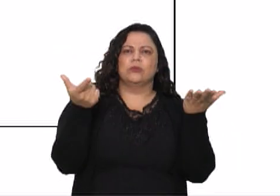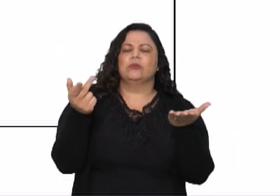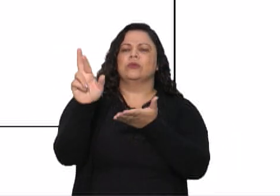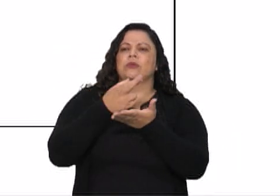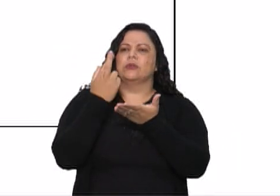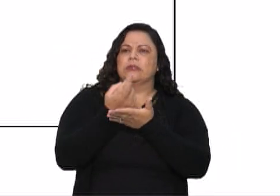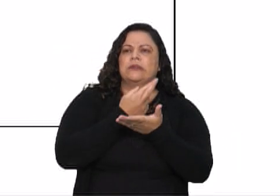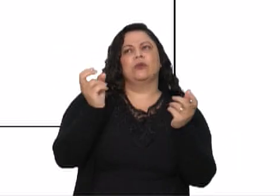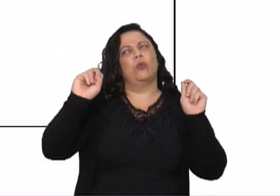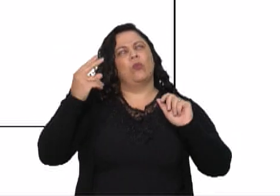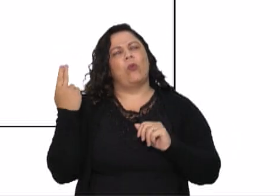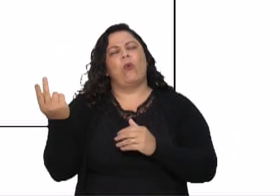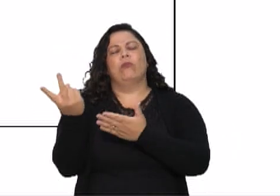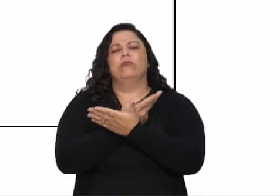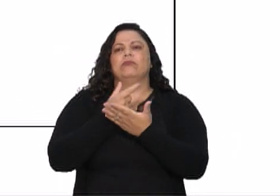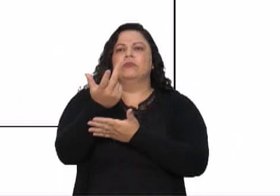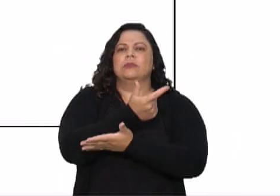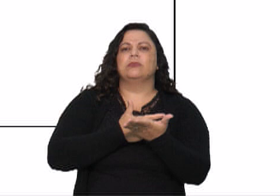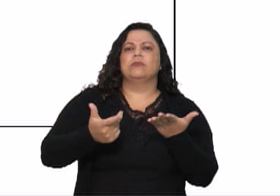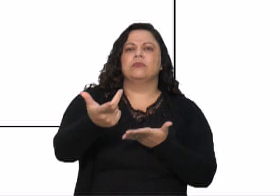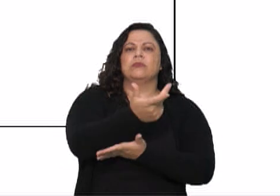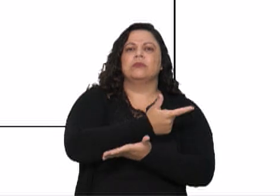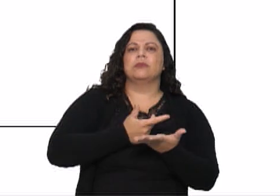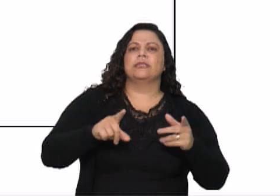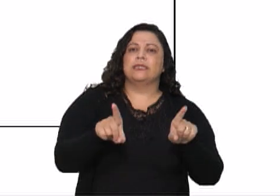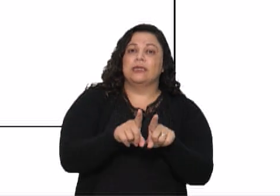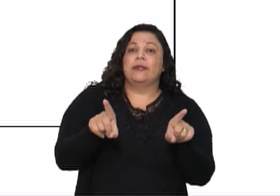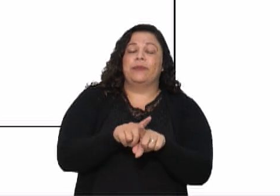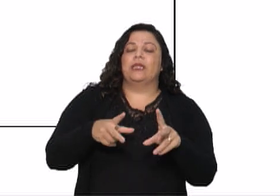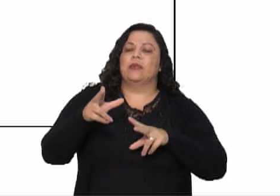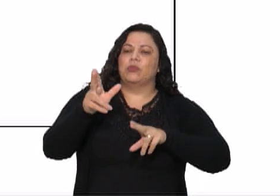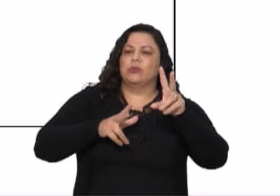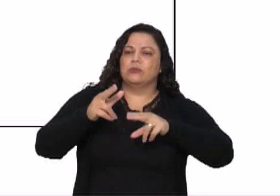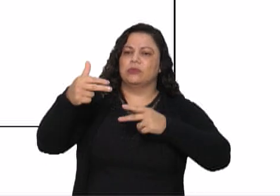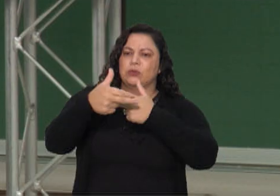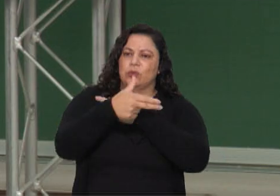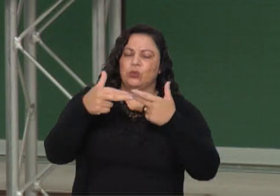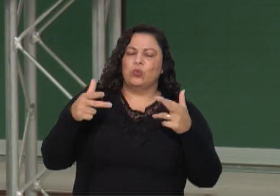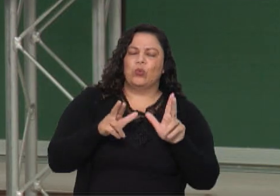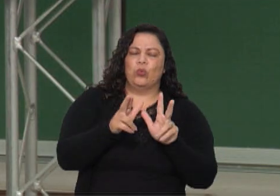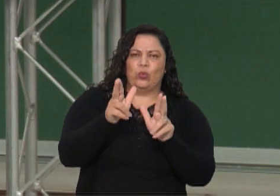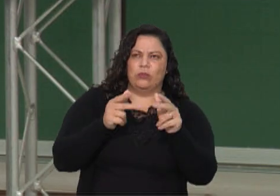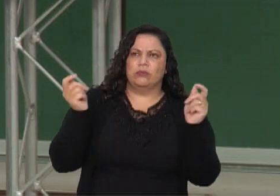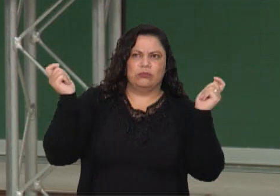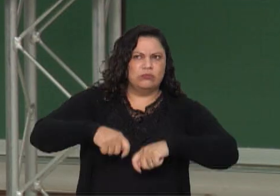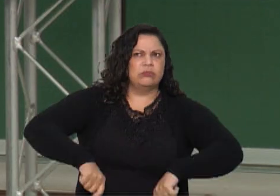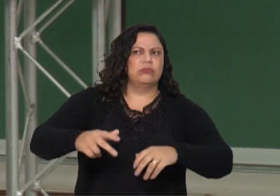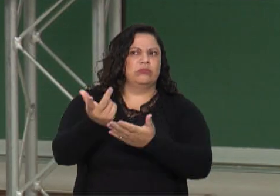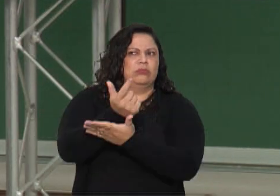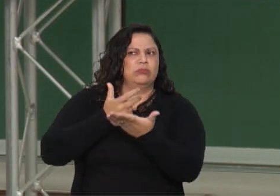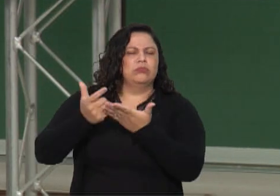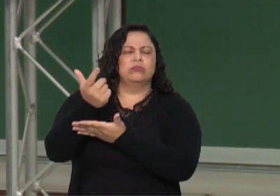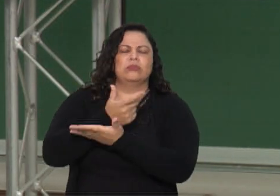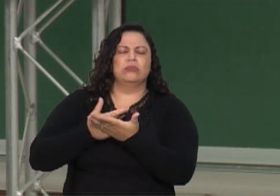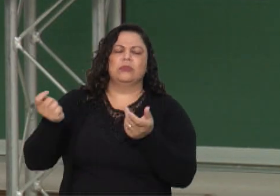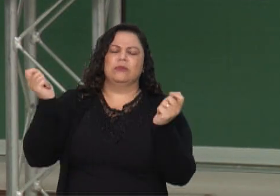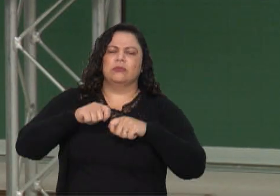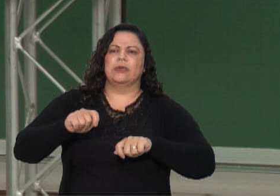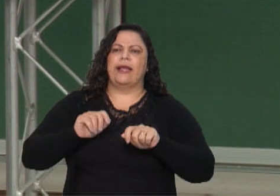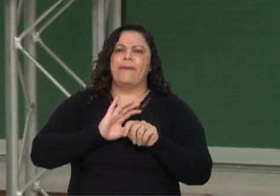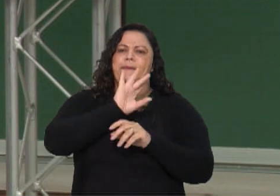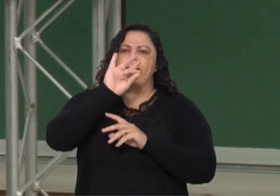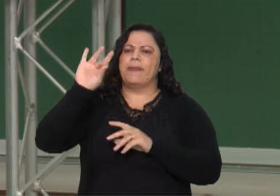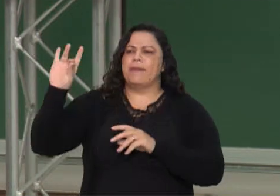ou desenhá-los. Em seguida, recortá-los. Então, o pessoal vai procurar nas revistas